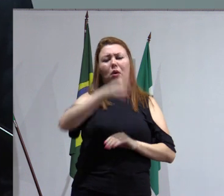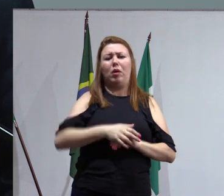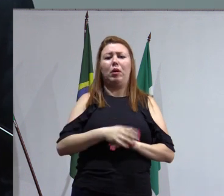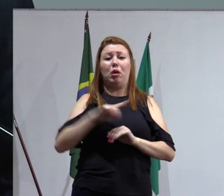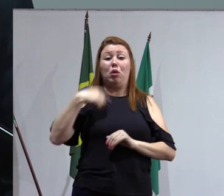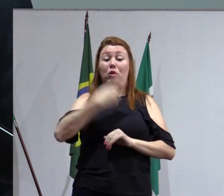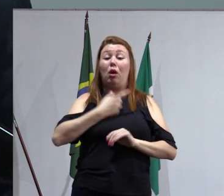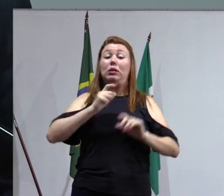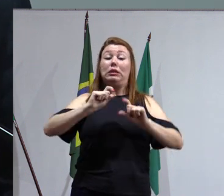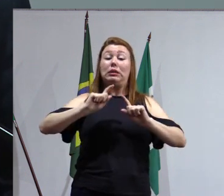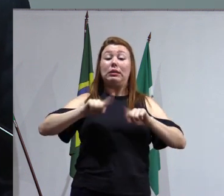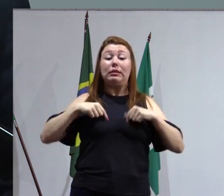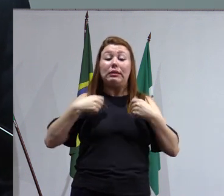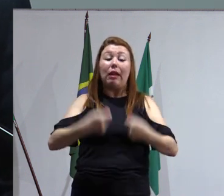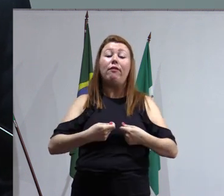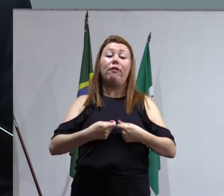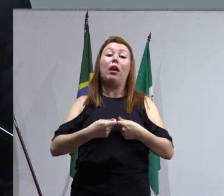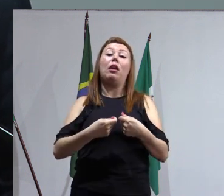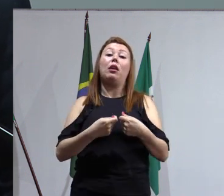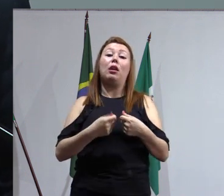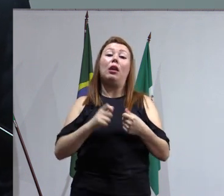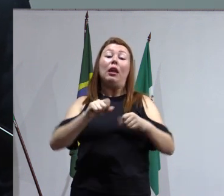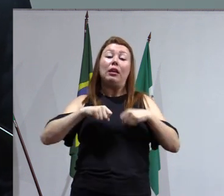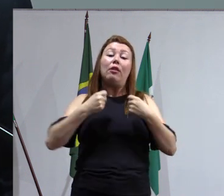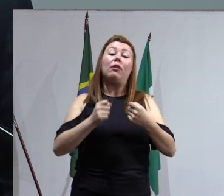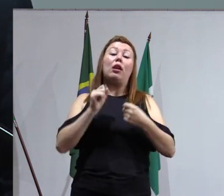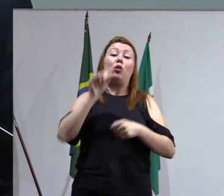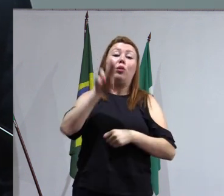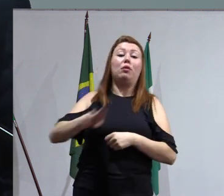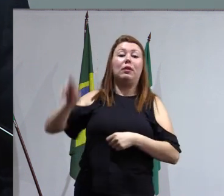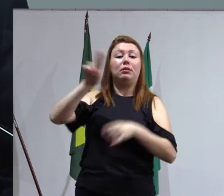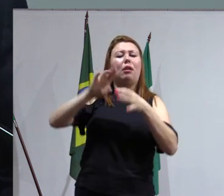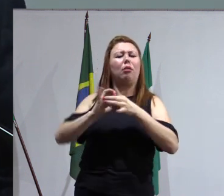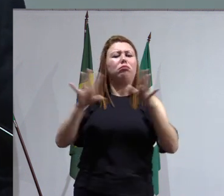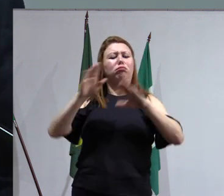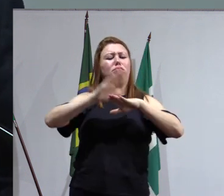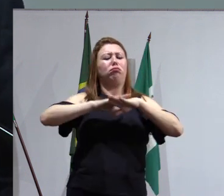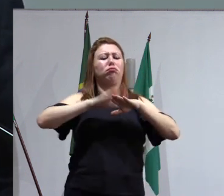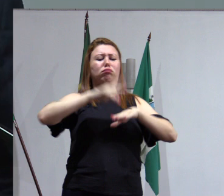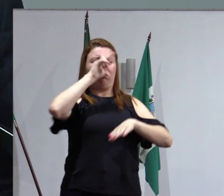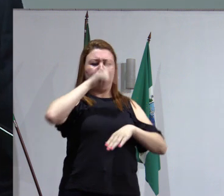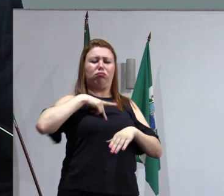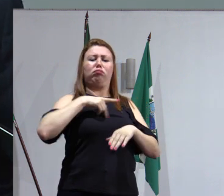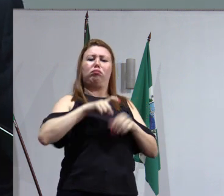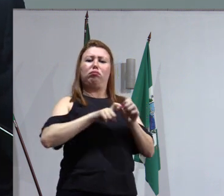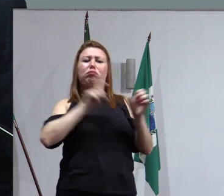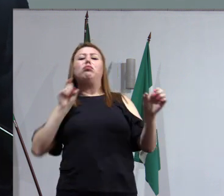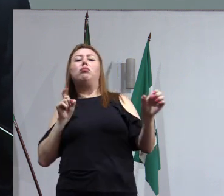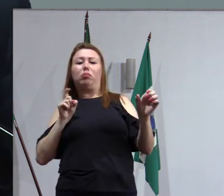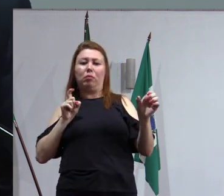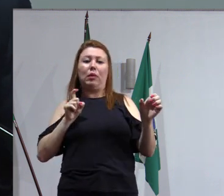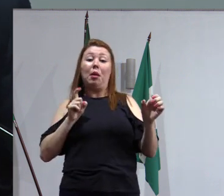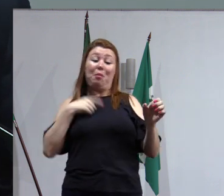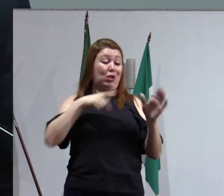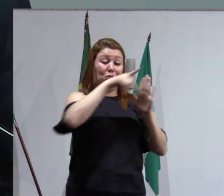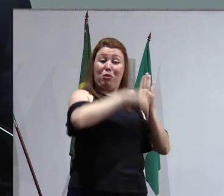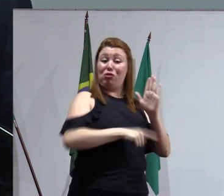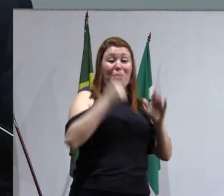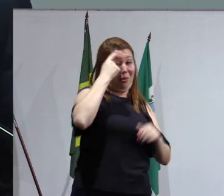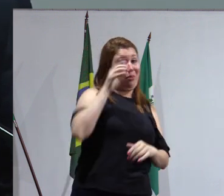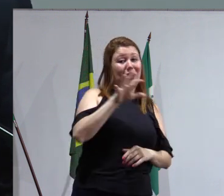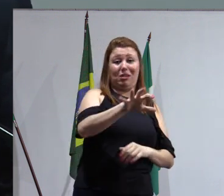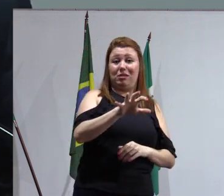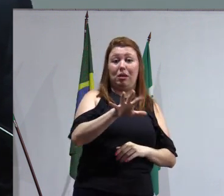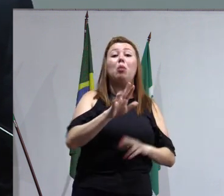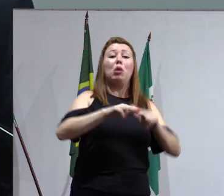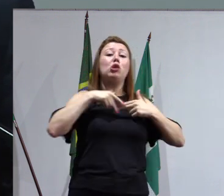Defendendo universidades mais independentes não é o que esse projeto traz, e existe uma preocupação nossa muito grande de